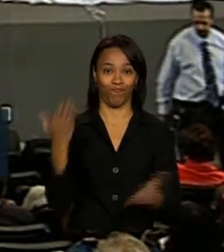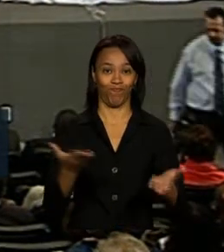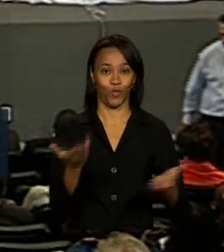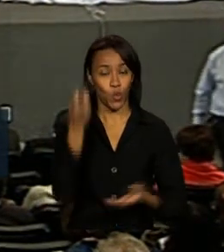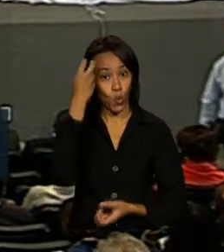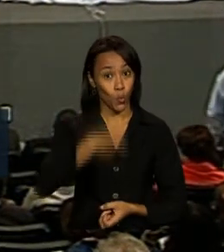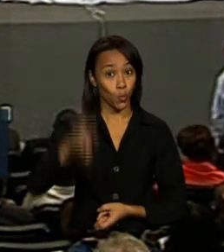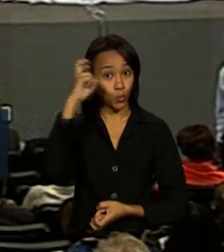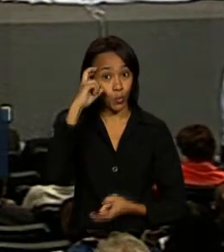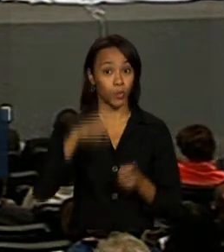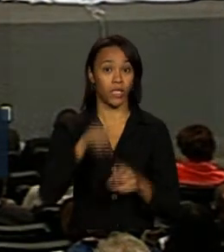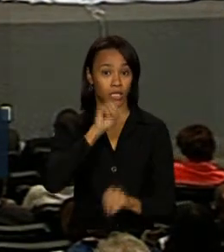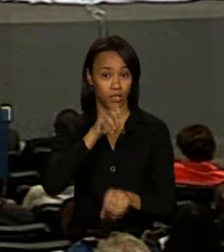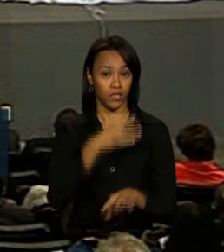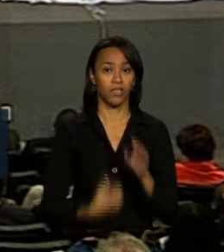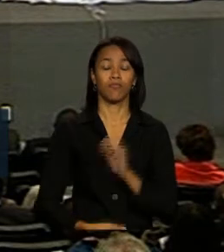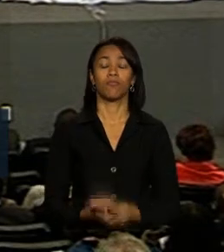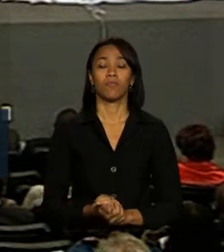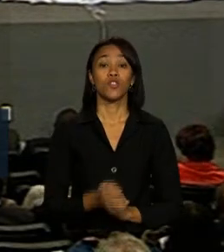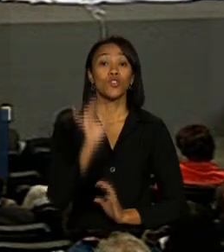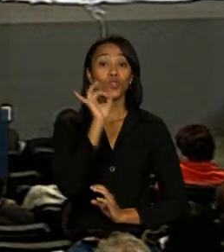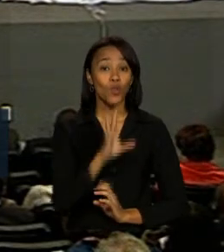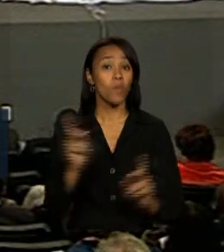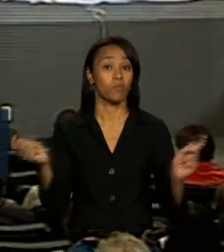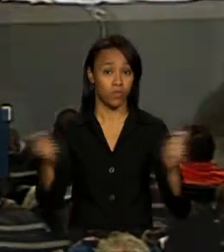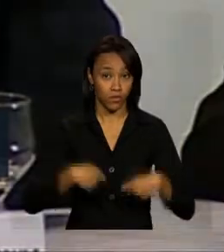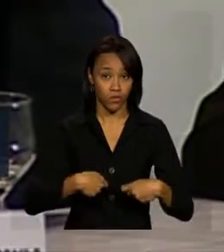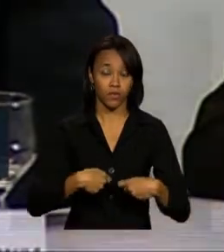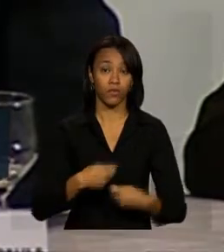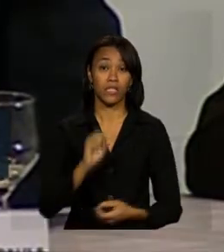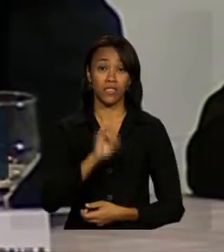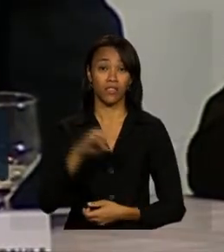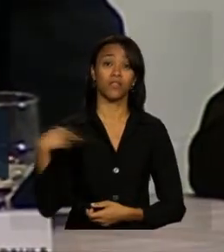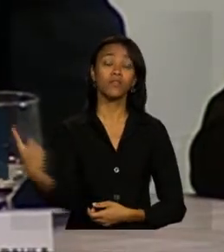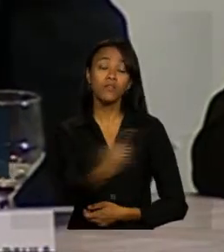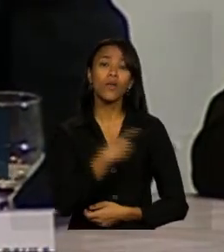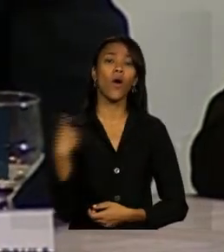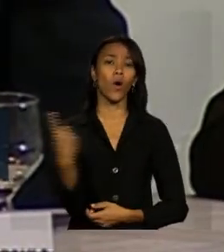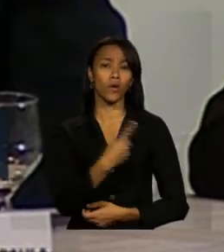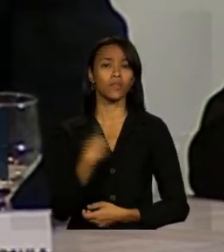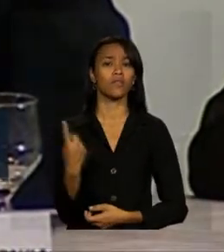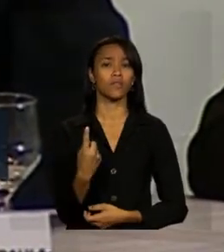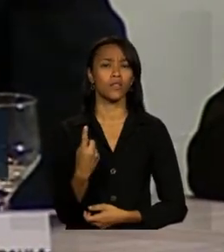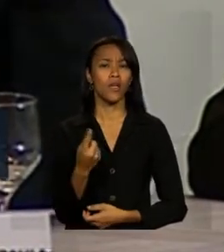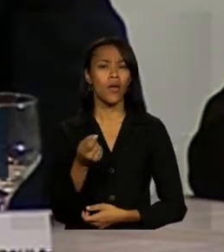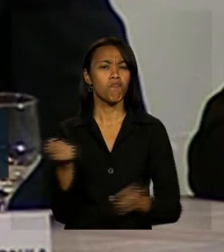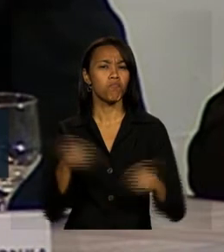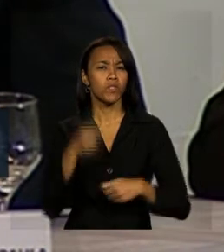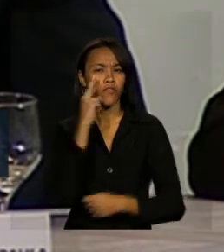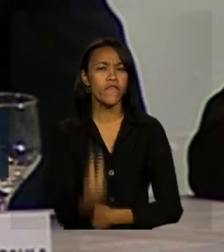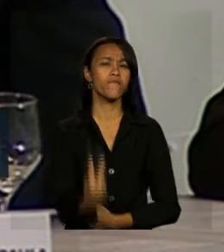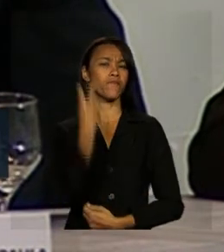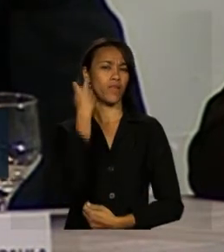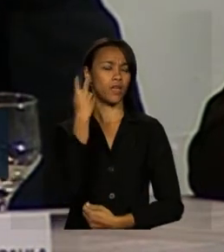Cultura e educação só se escreve se nós soubermos olhar para trás